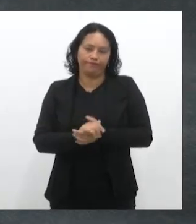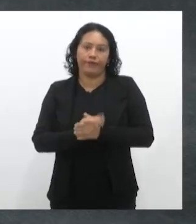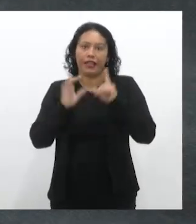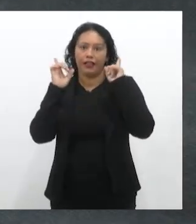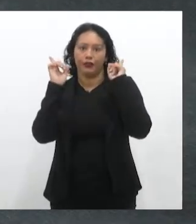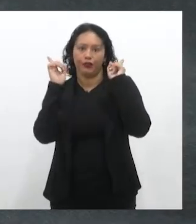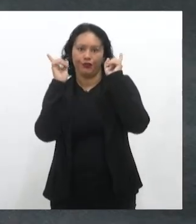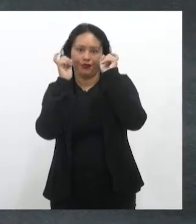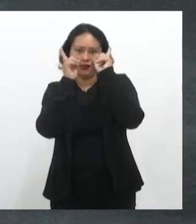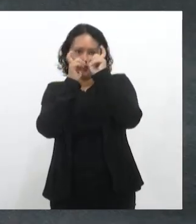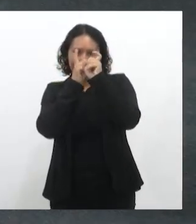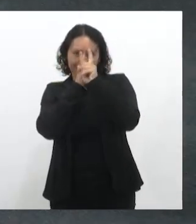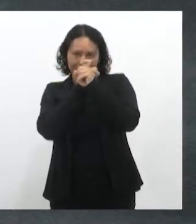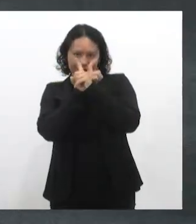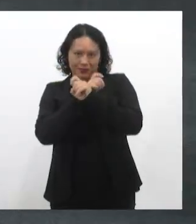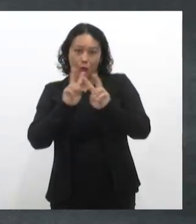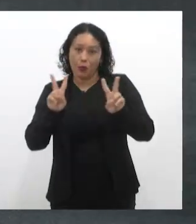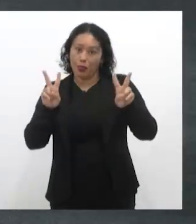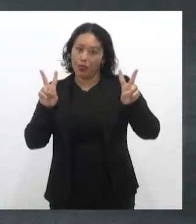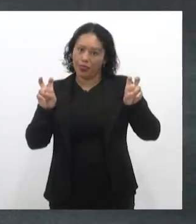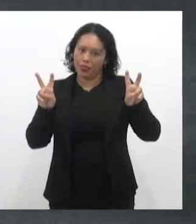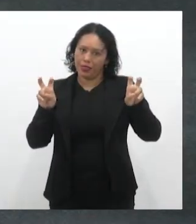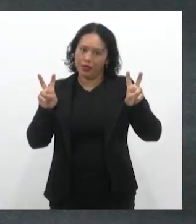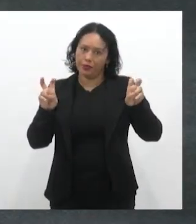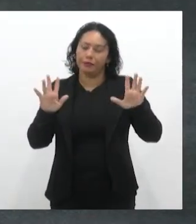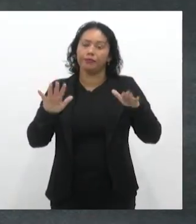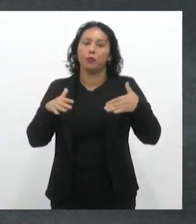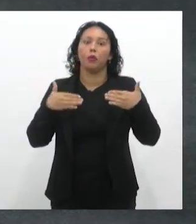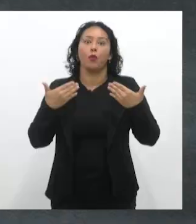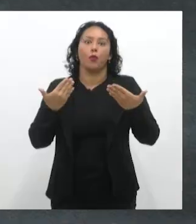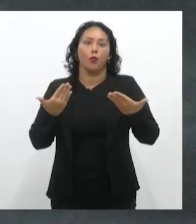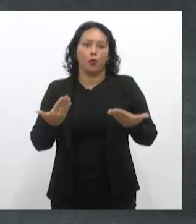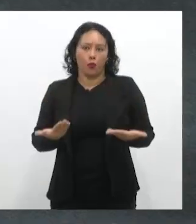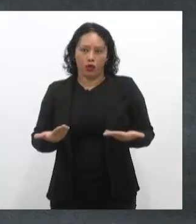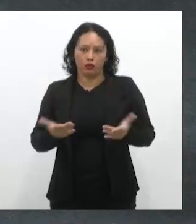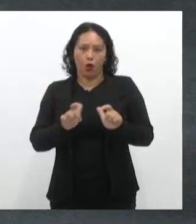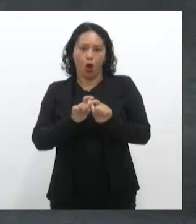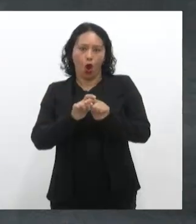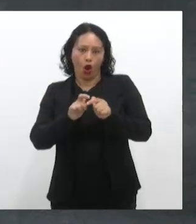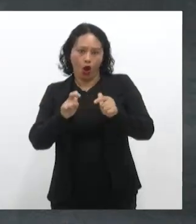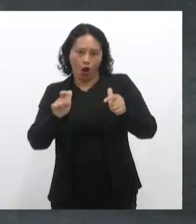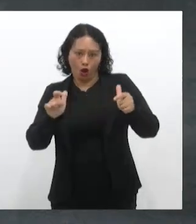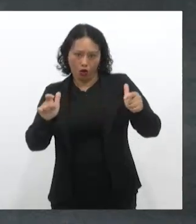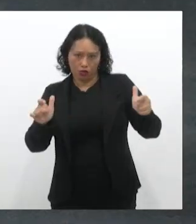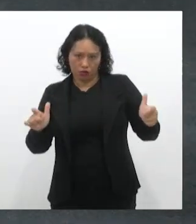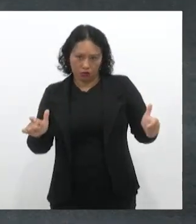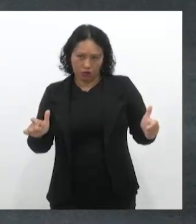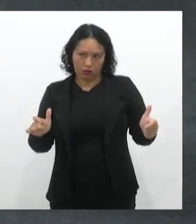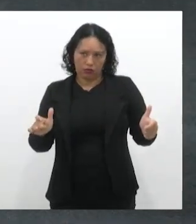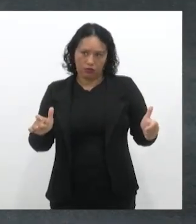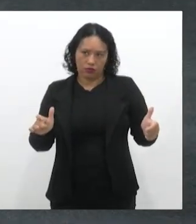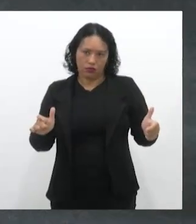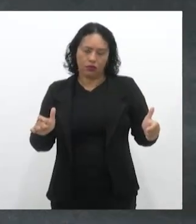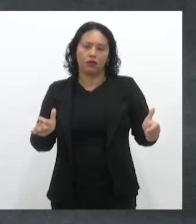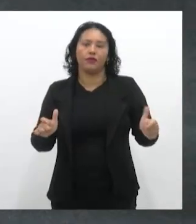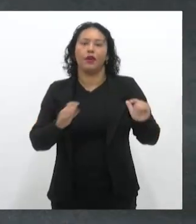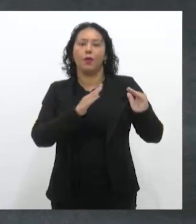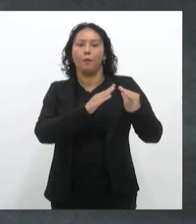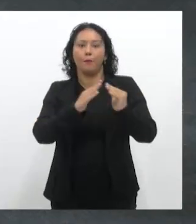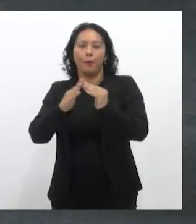complexa, pois quando você aumenta muito o volume de